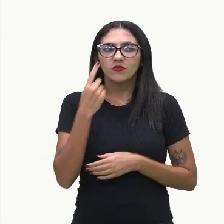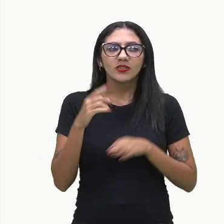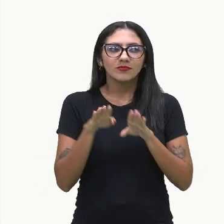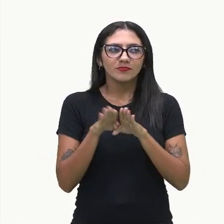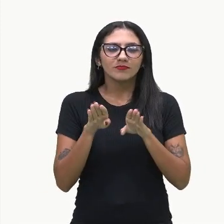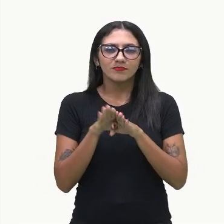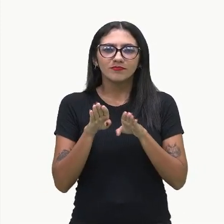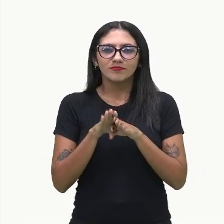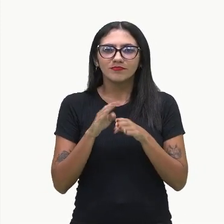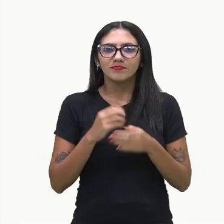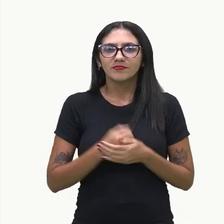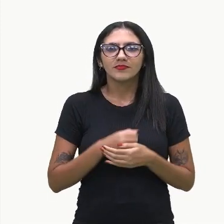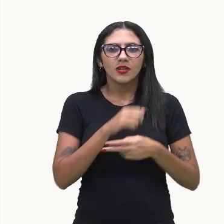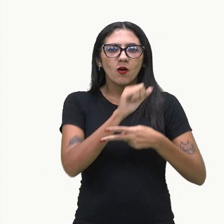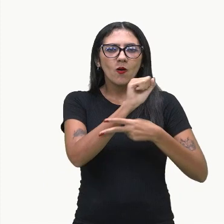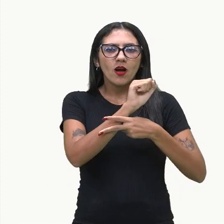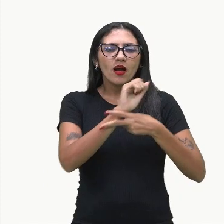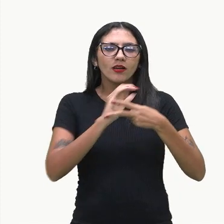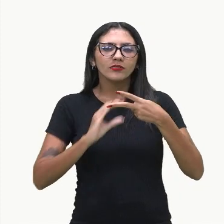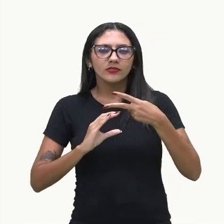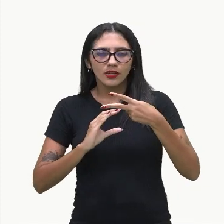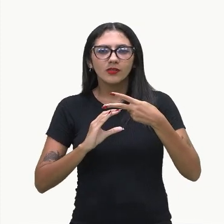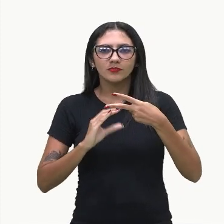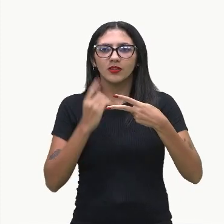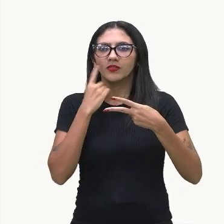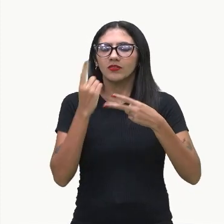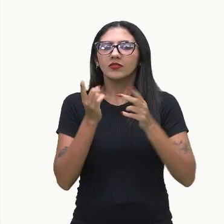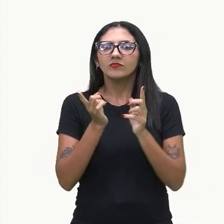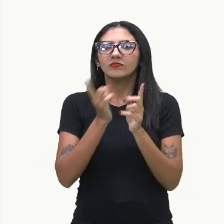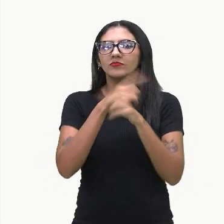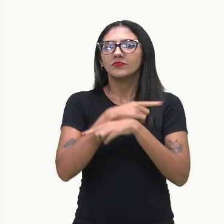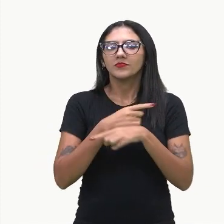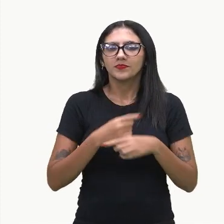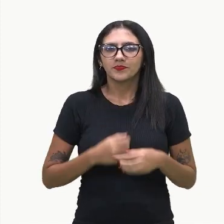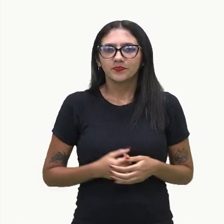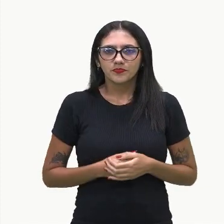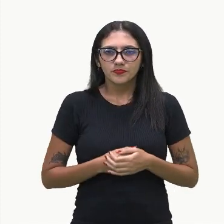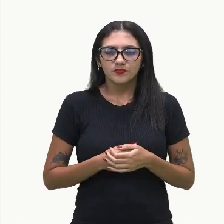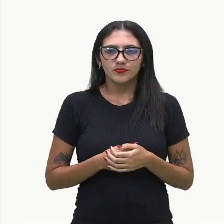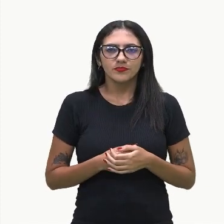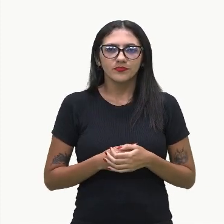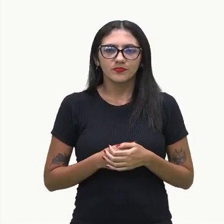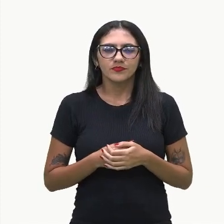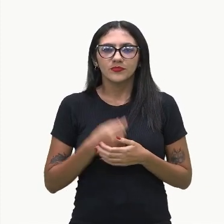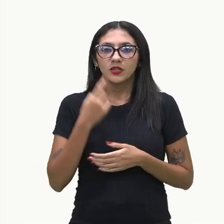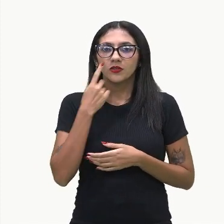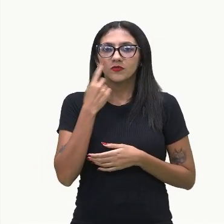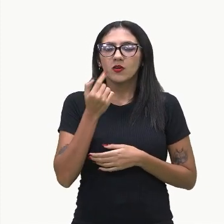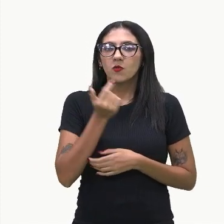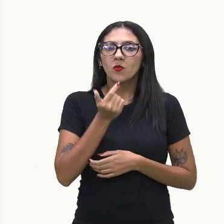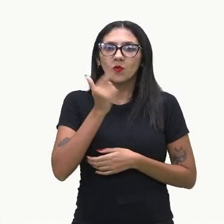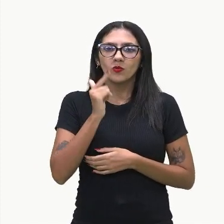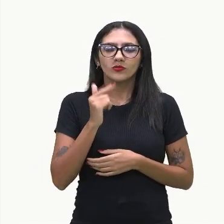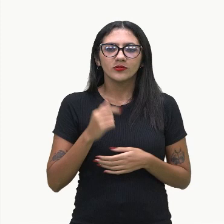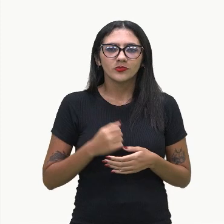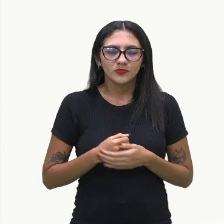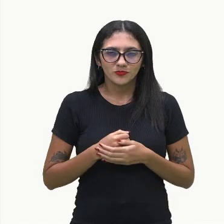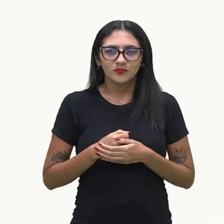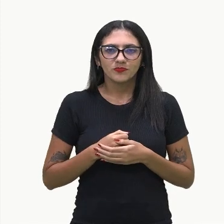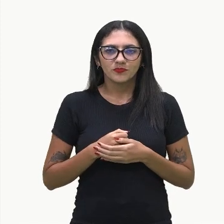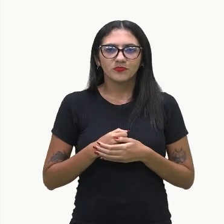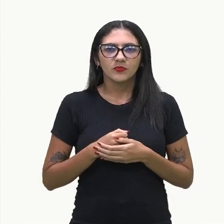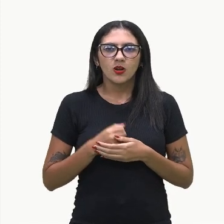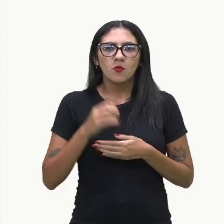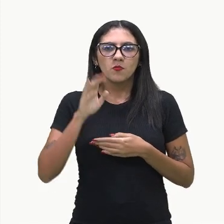e o D. Perceba que aí, ó, um está localizado aqui na região externa e o